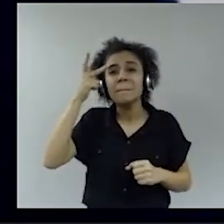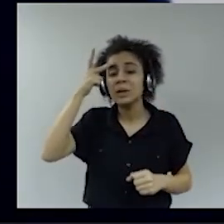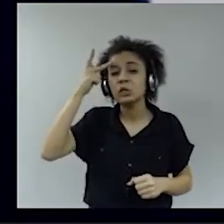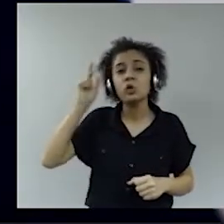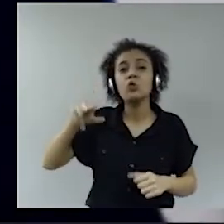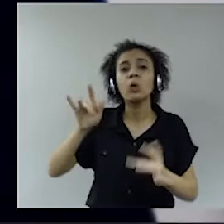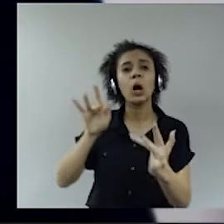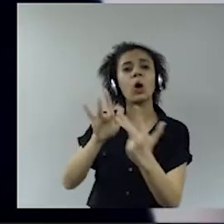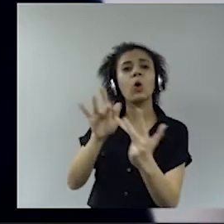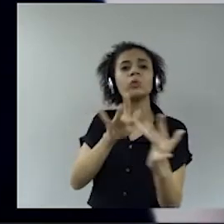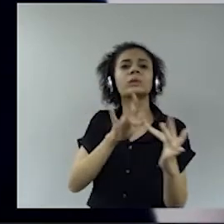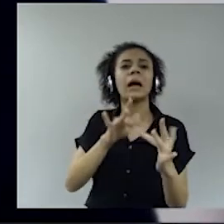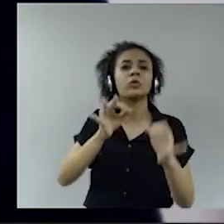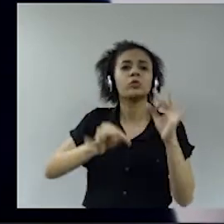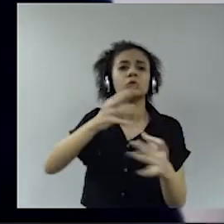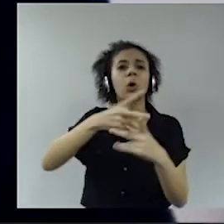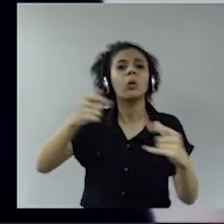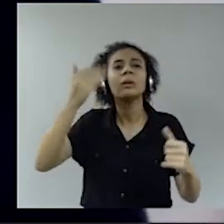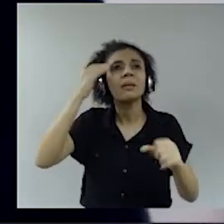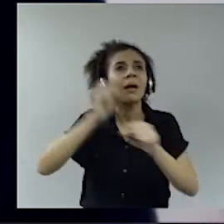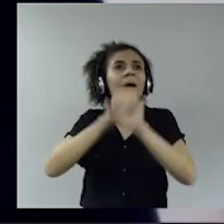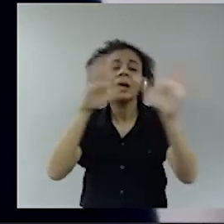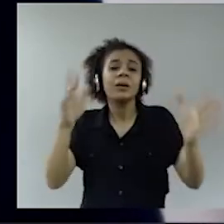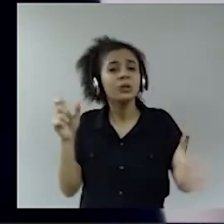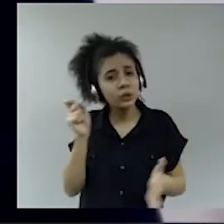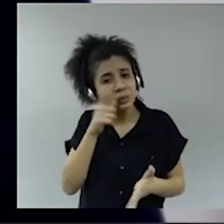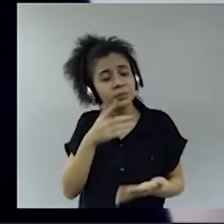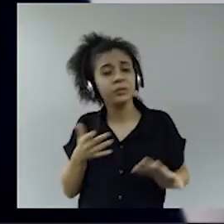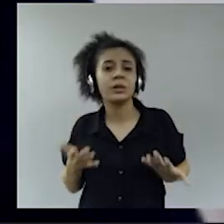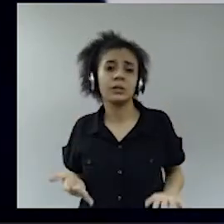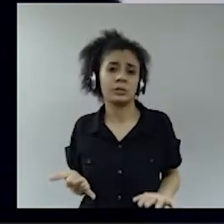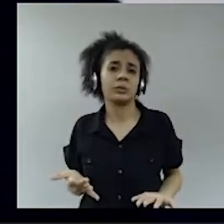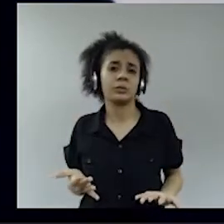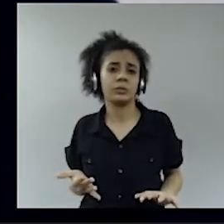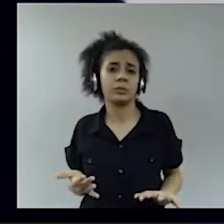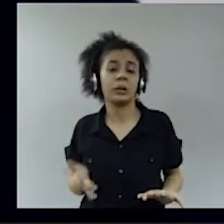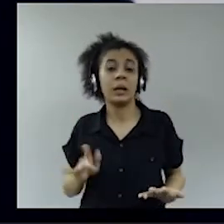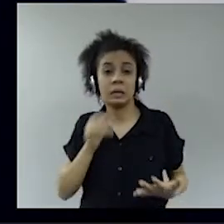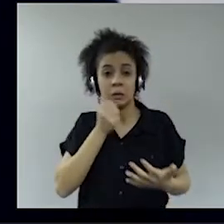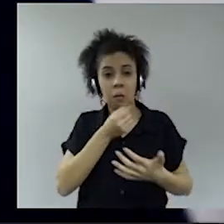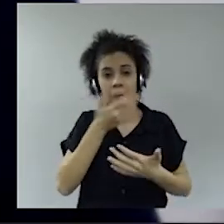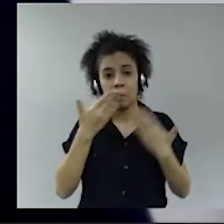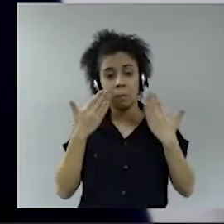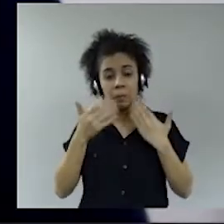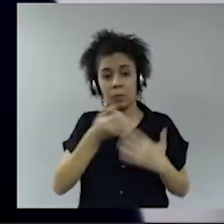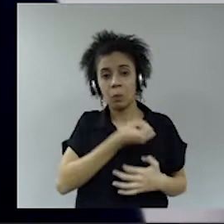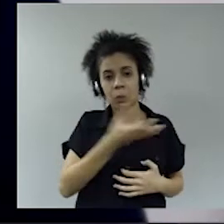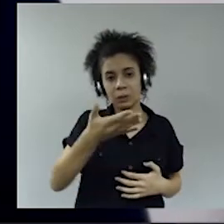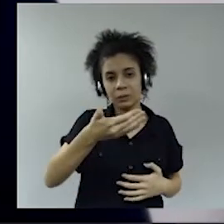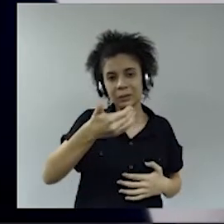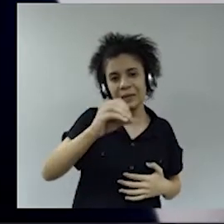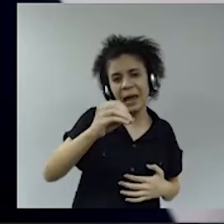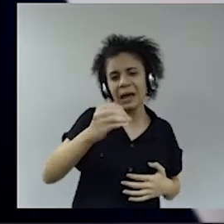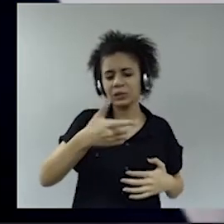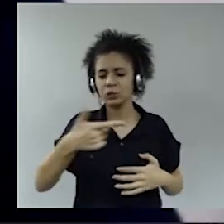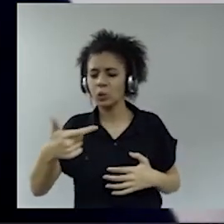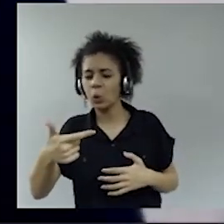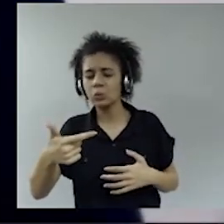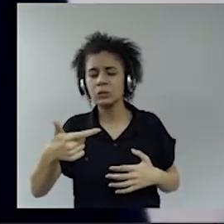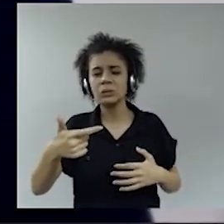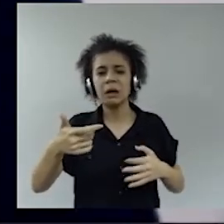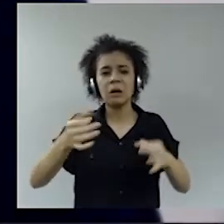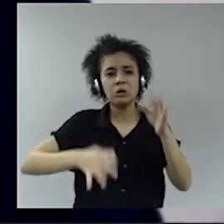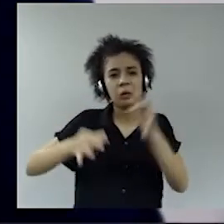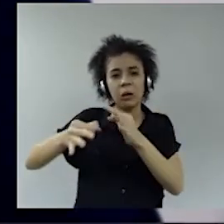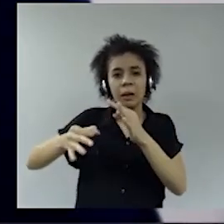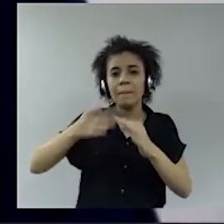pessoas simples do povo. E aí, de cada 10, 12 julgamentos desses,